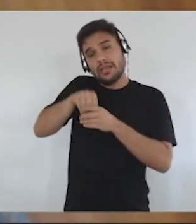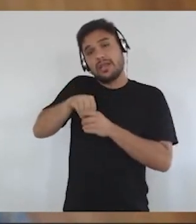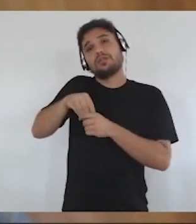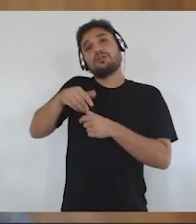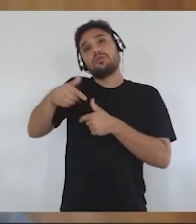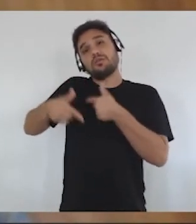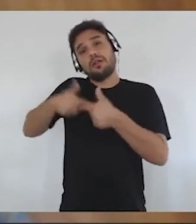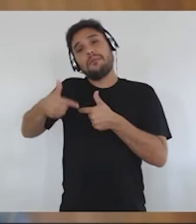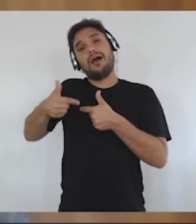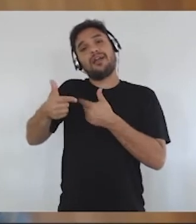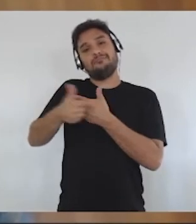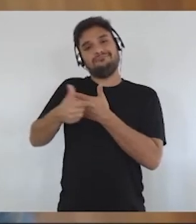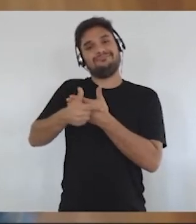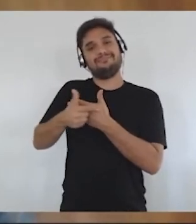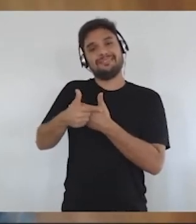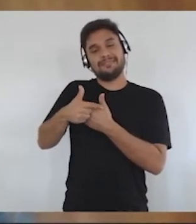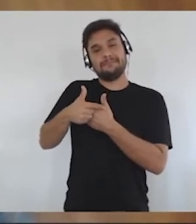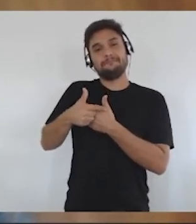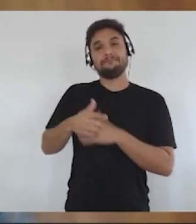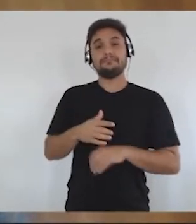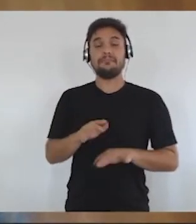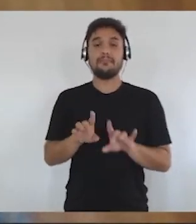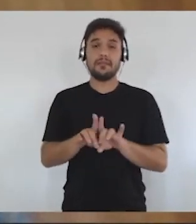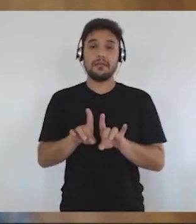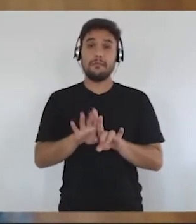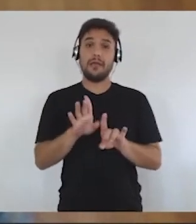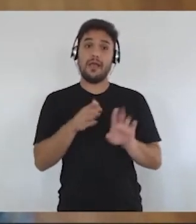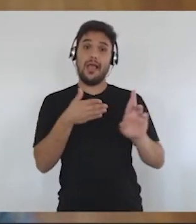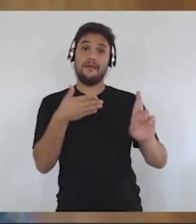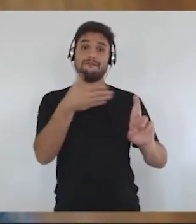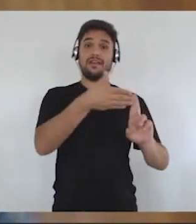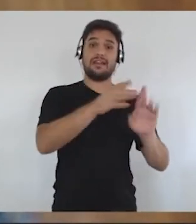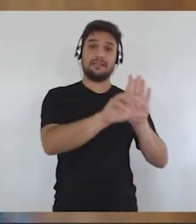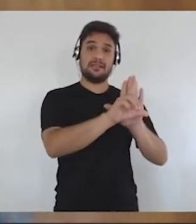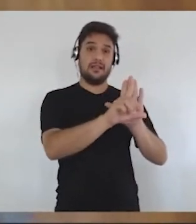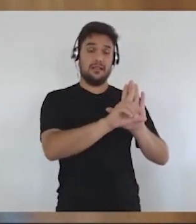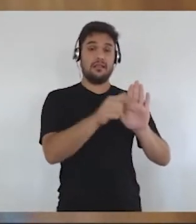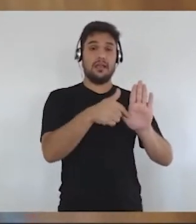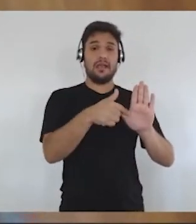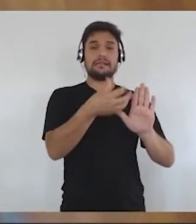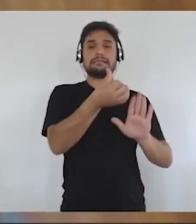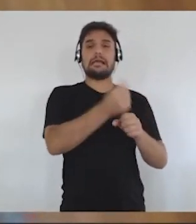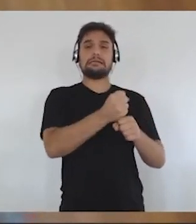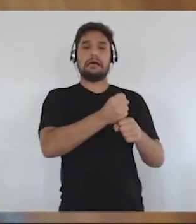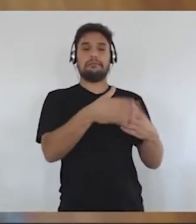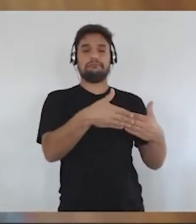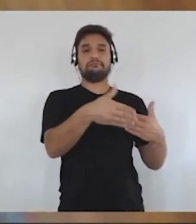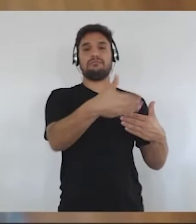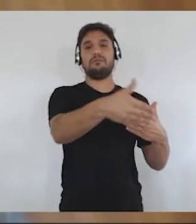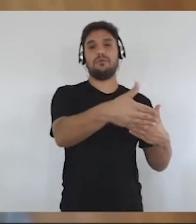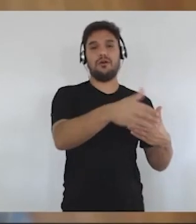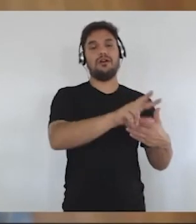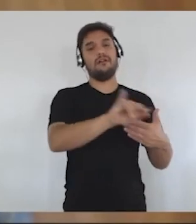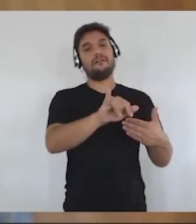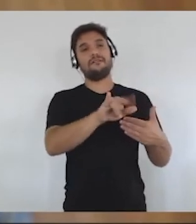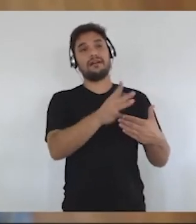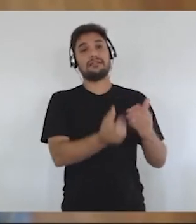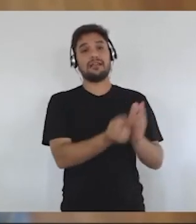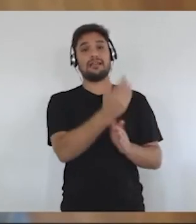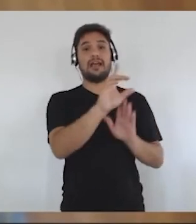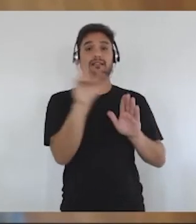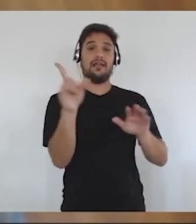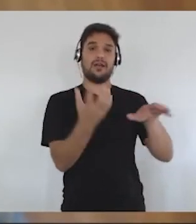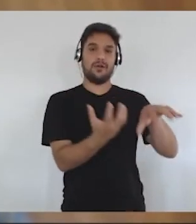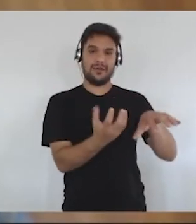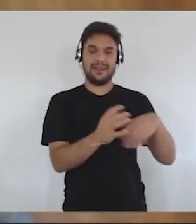sua profissão, e uma referência a uma lei que, 6 anos depois, infraconstitucional, seria concebida no Congresso